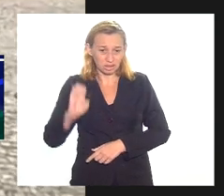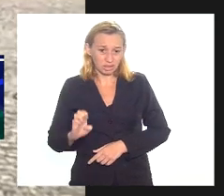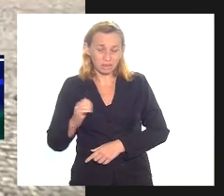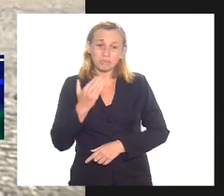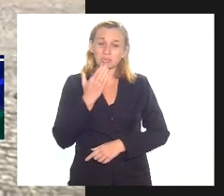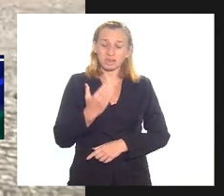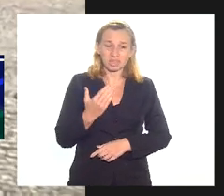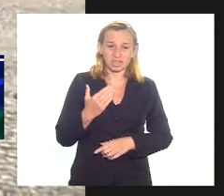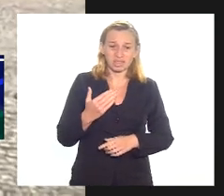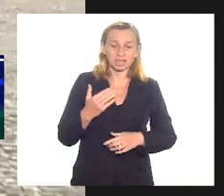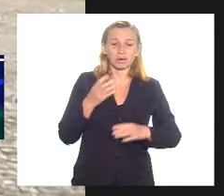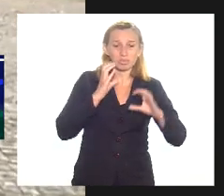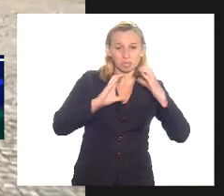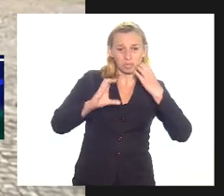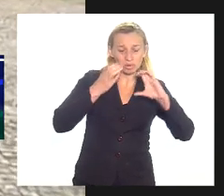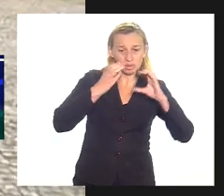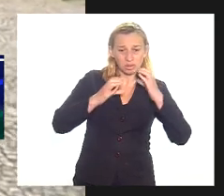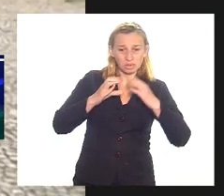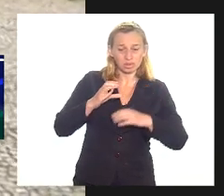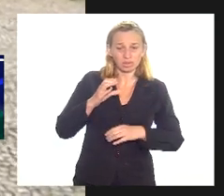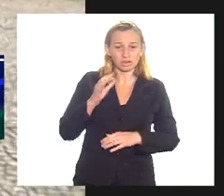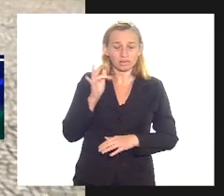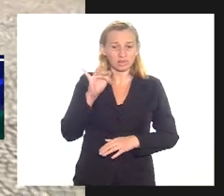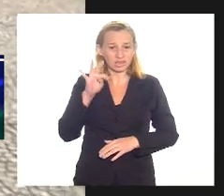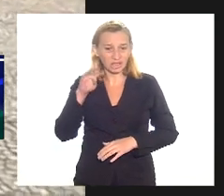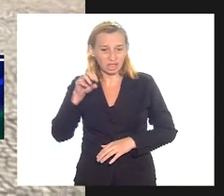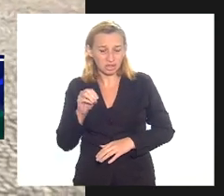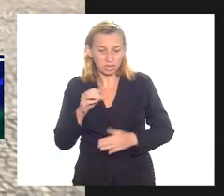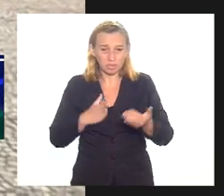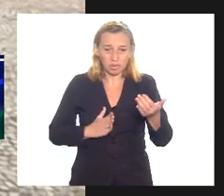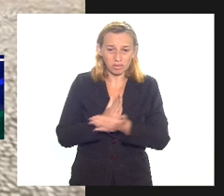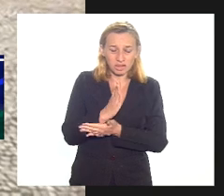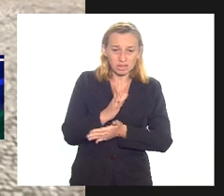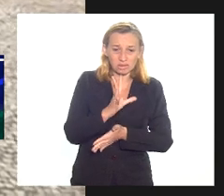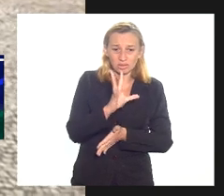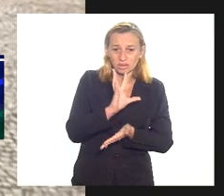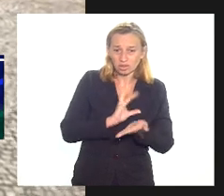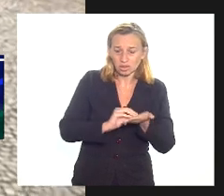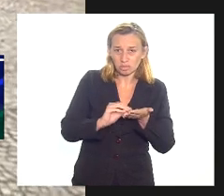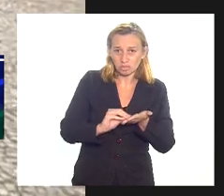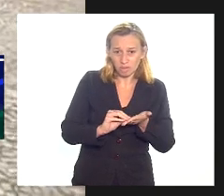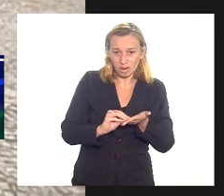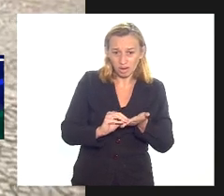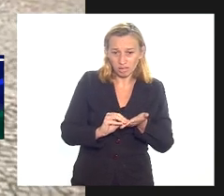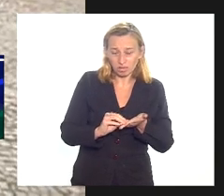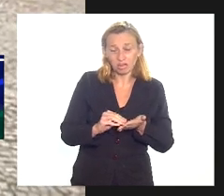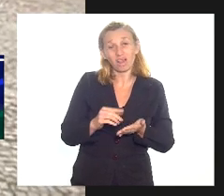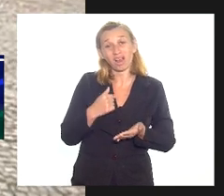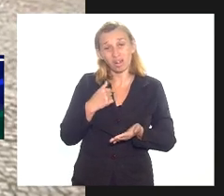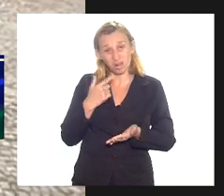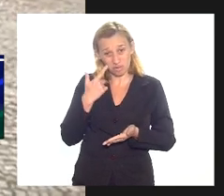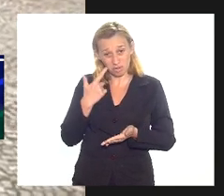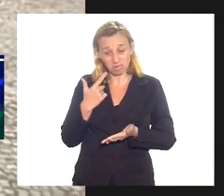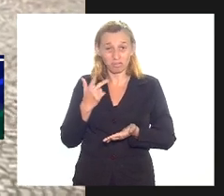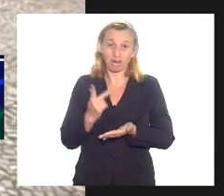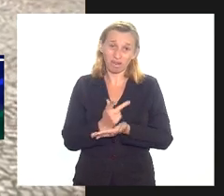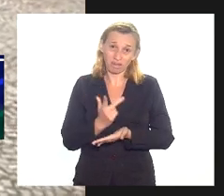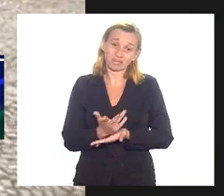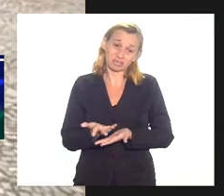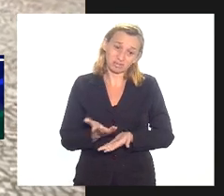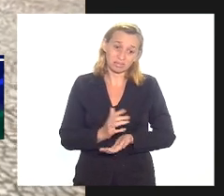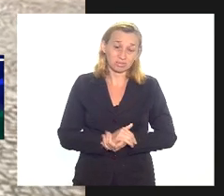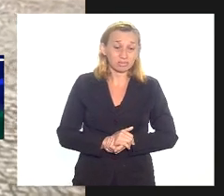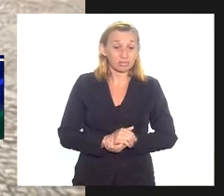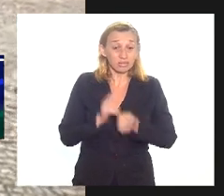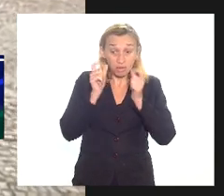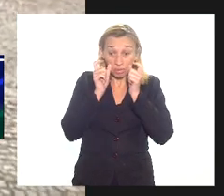Fantástico, comemorando a aprovação de pautas, ao meu ver, estarrecedoras. Fica